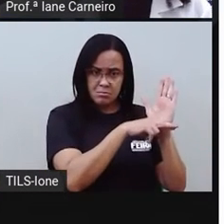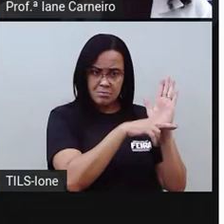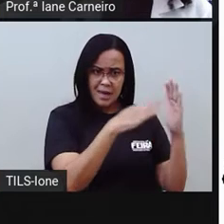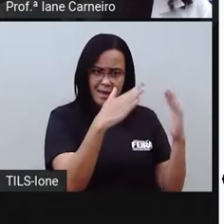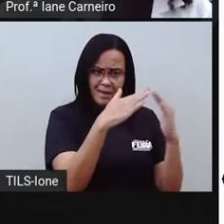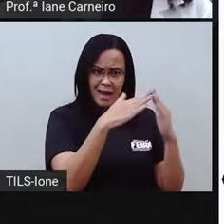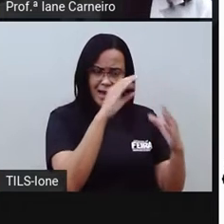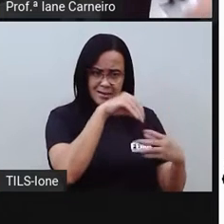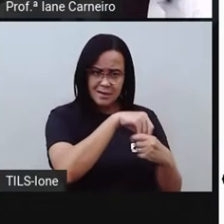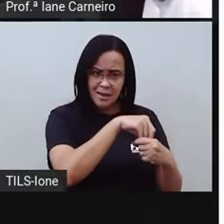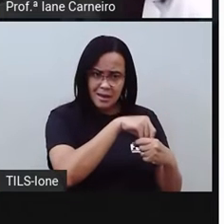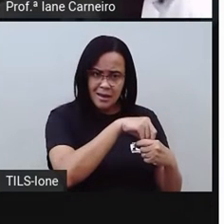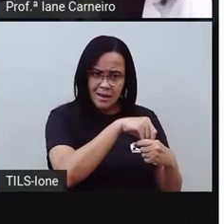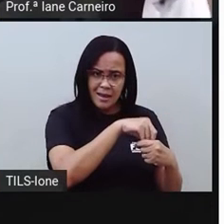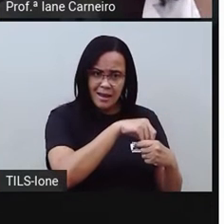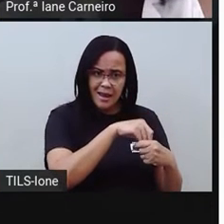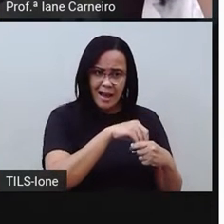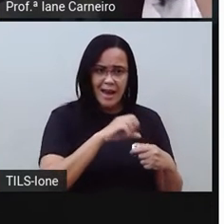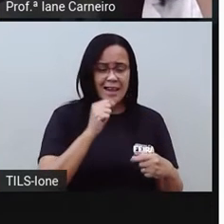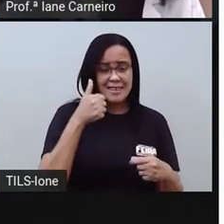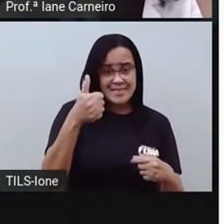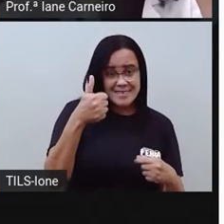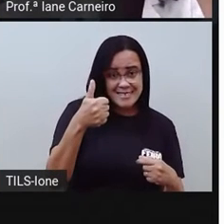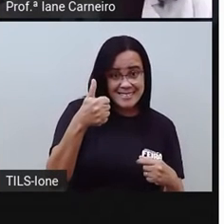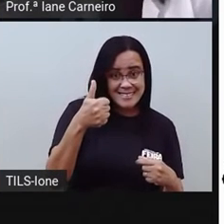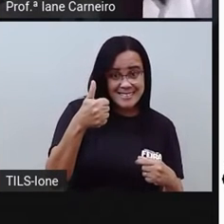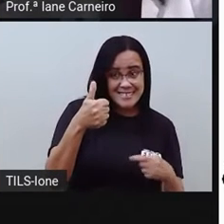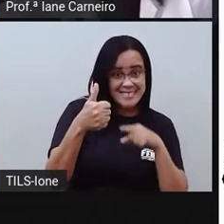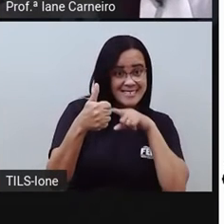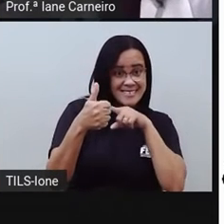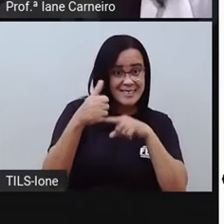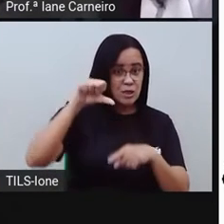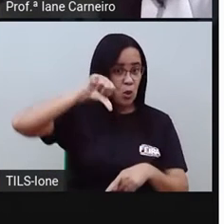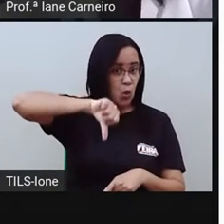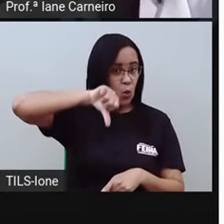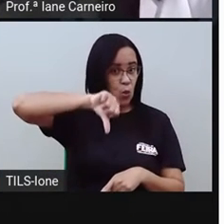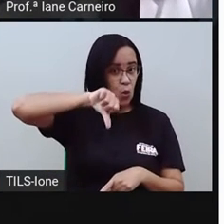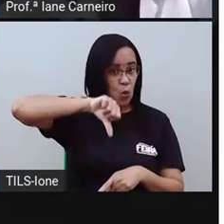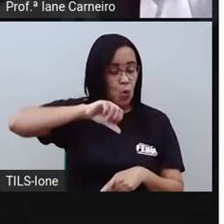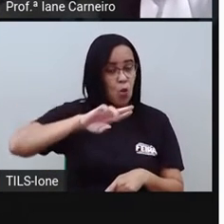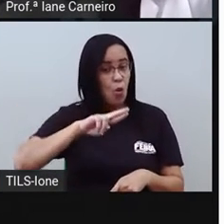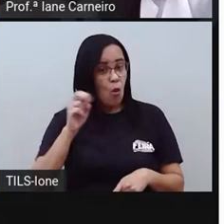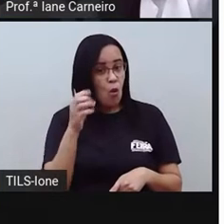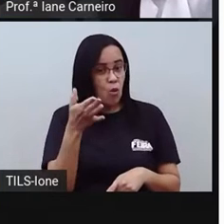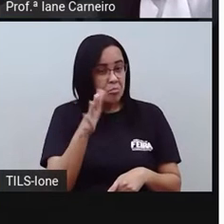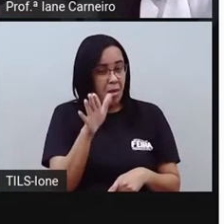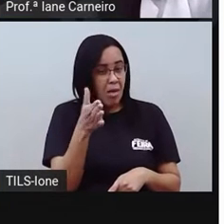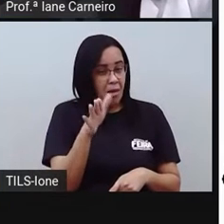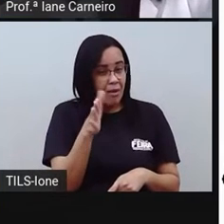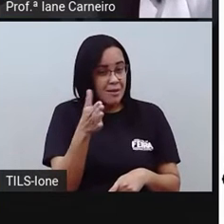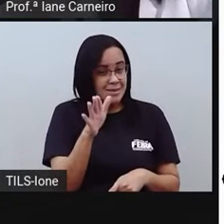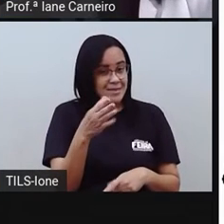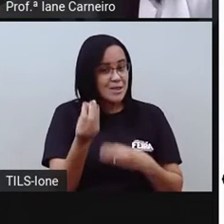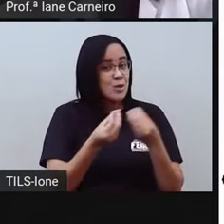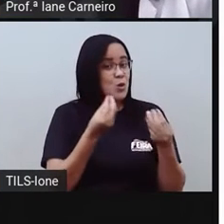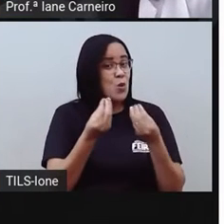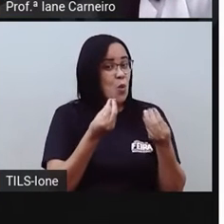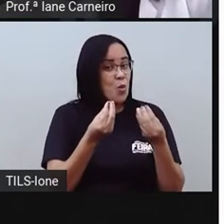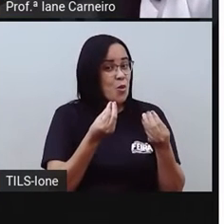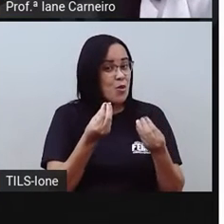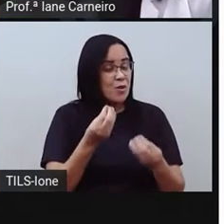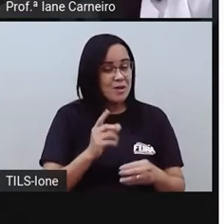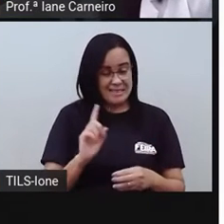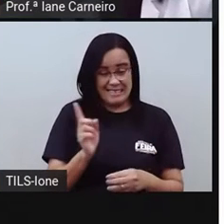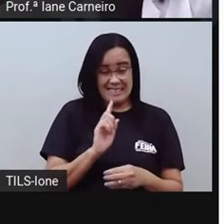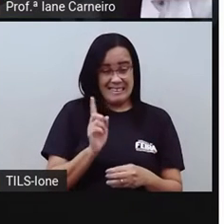será? Faz assim, se estiver seguindo as regras. Se tivesse mais ou menos, Pro. Mais ou menos. Ou então, não, não